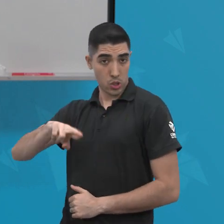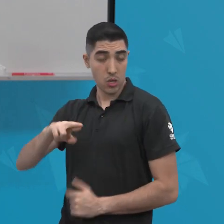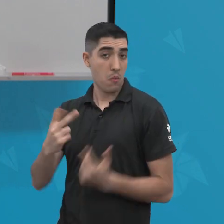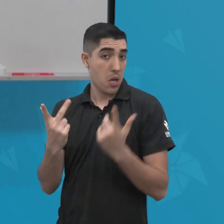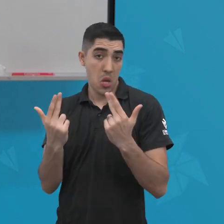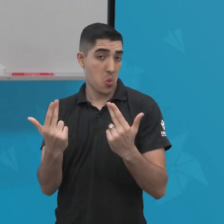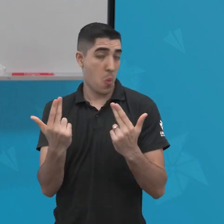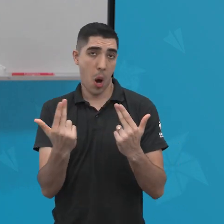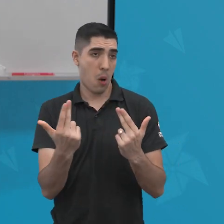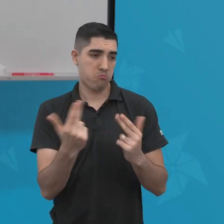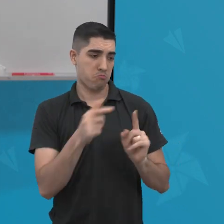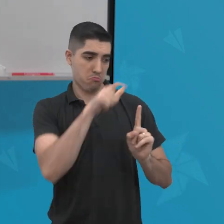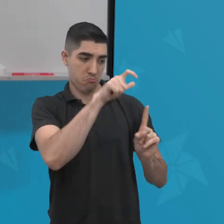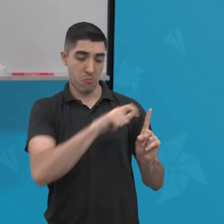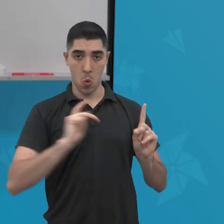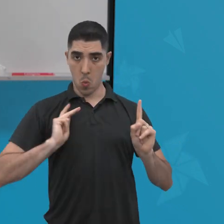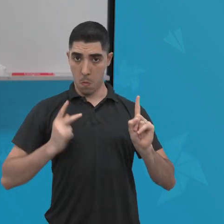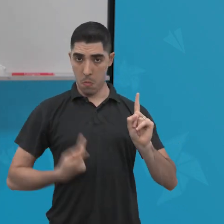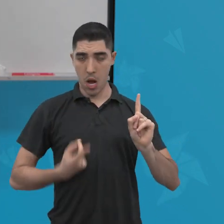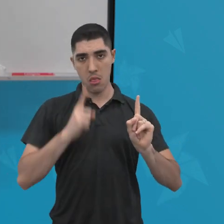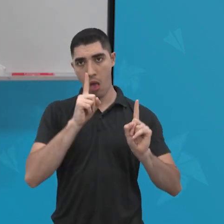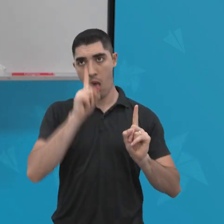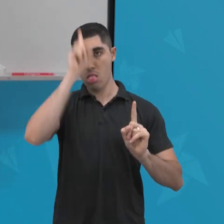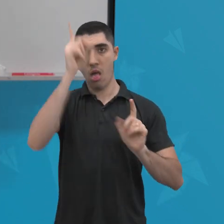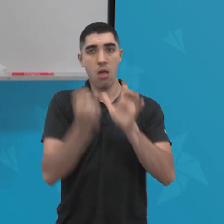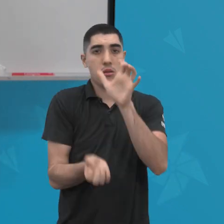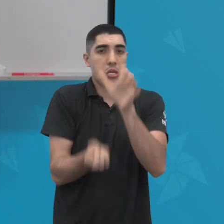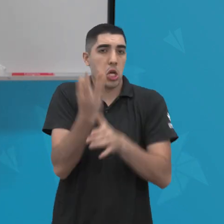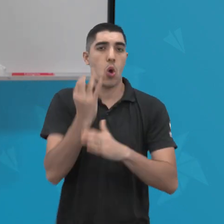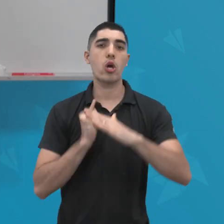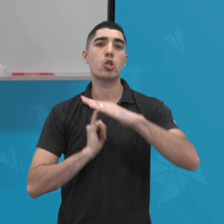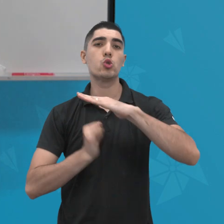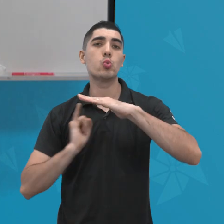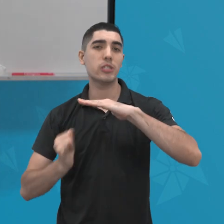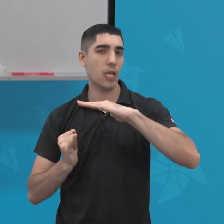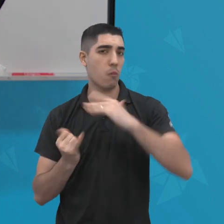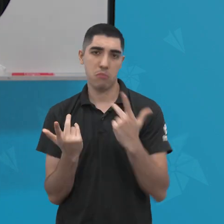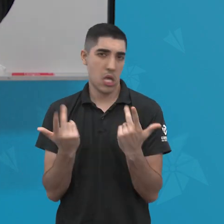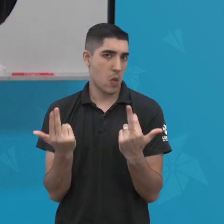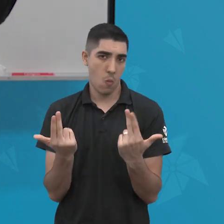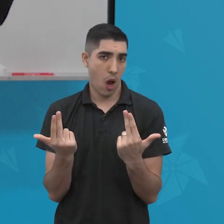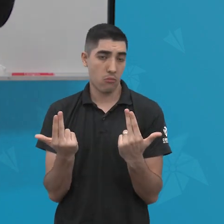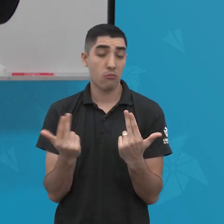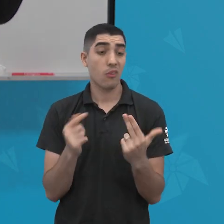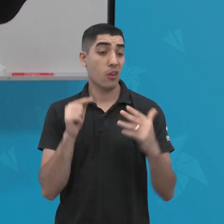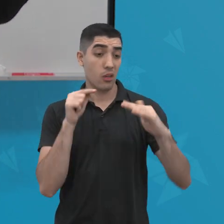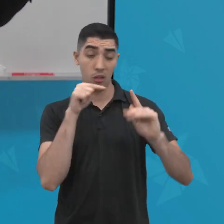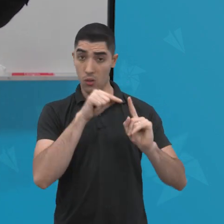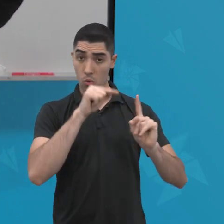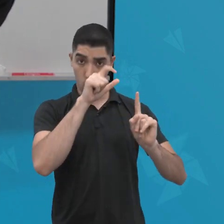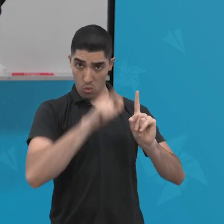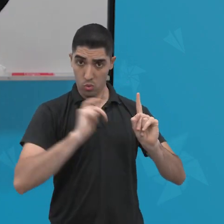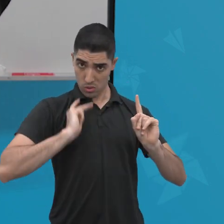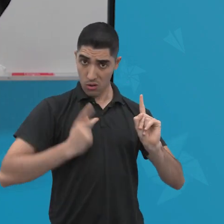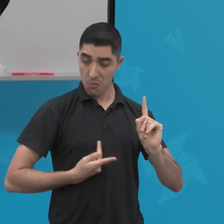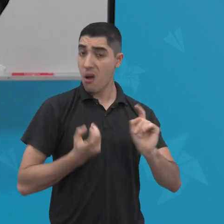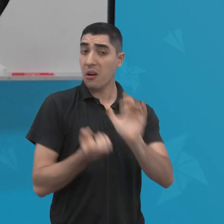realizada pelos seres humanos, né? E essas instituições, como outras